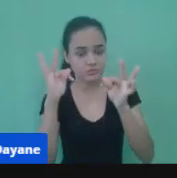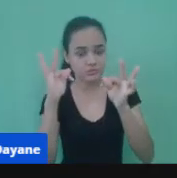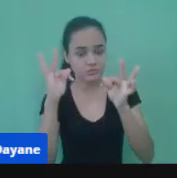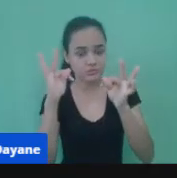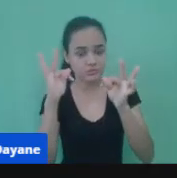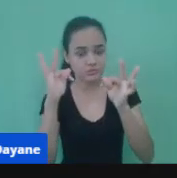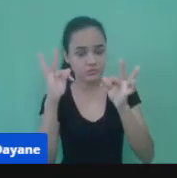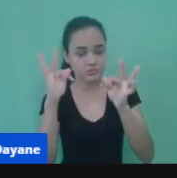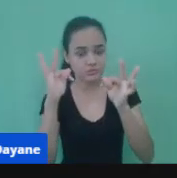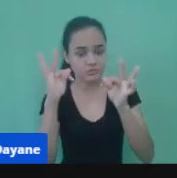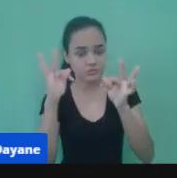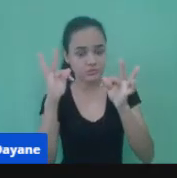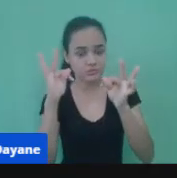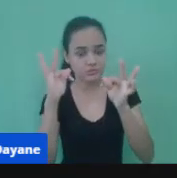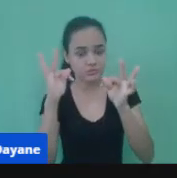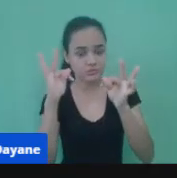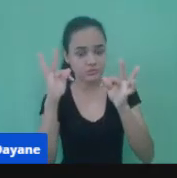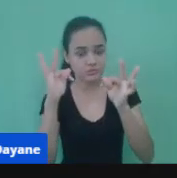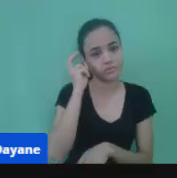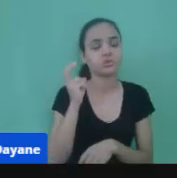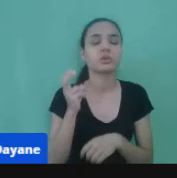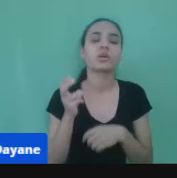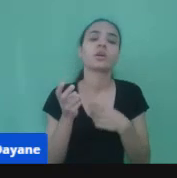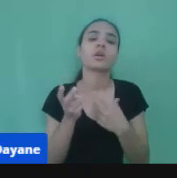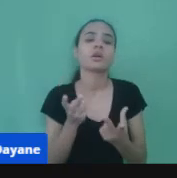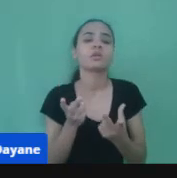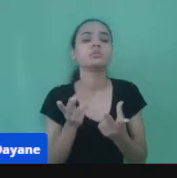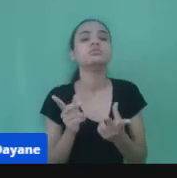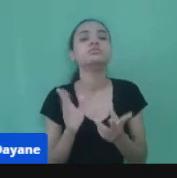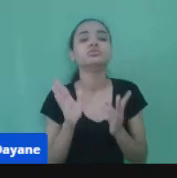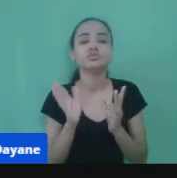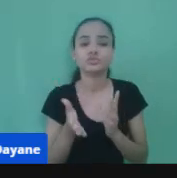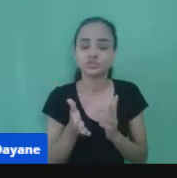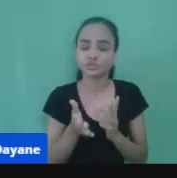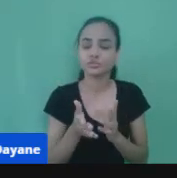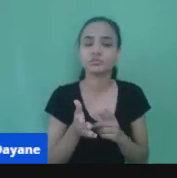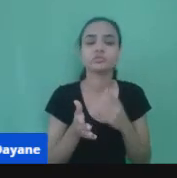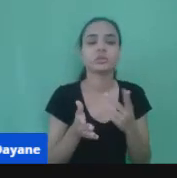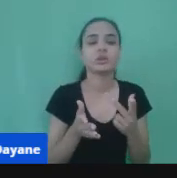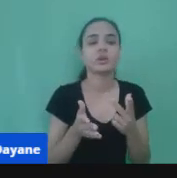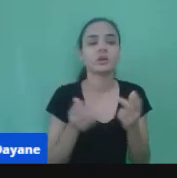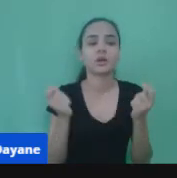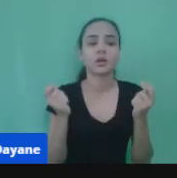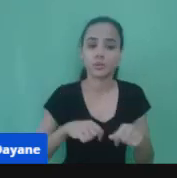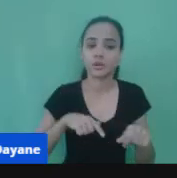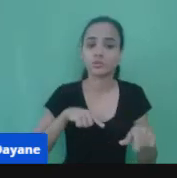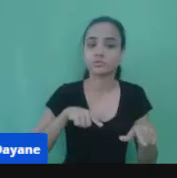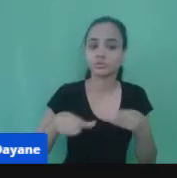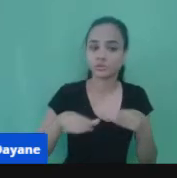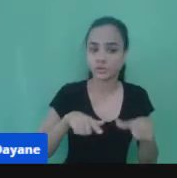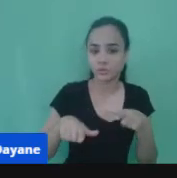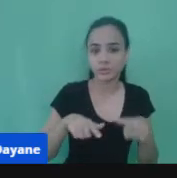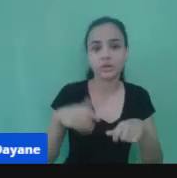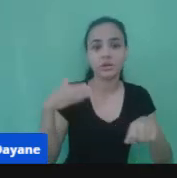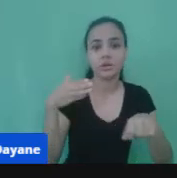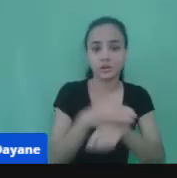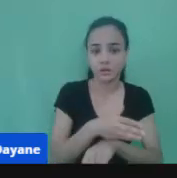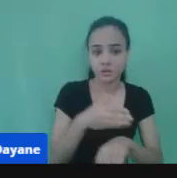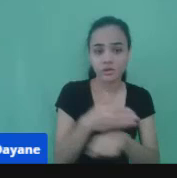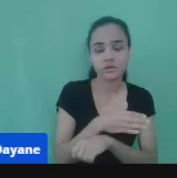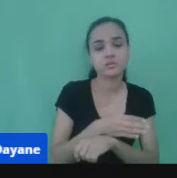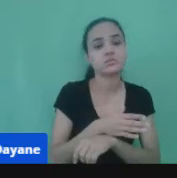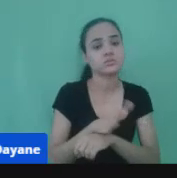a possibilidade do trabalho com filmes. No artigo 24, ainda vai dizer que compete à União,